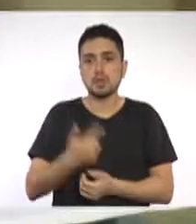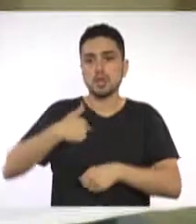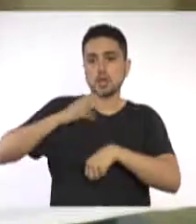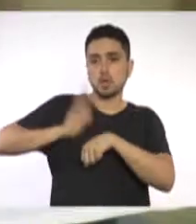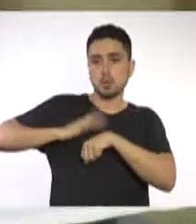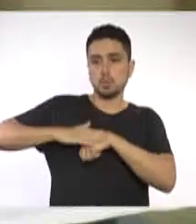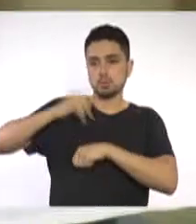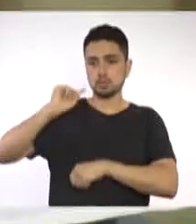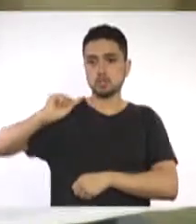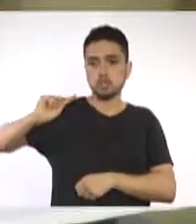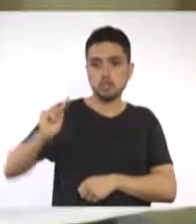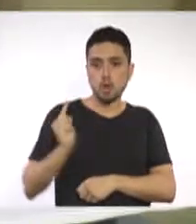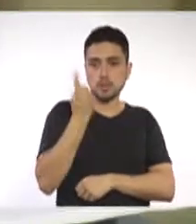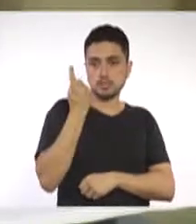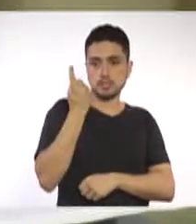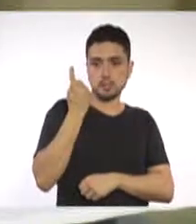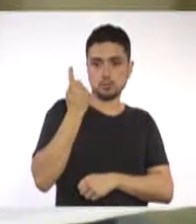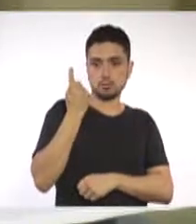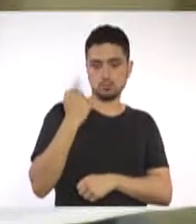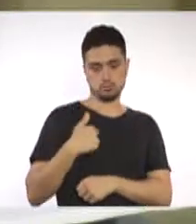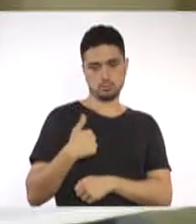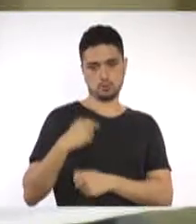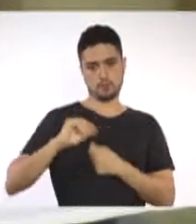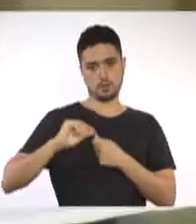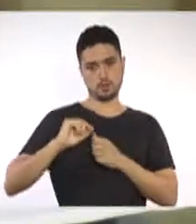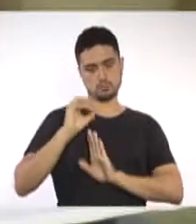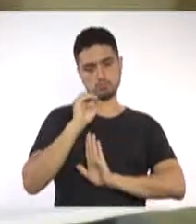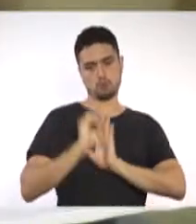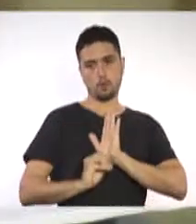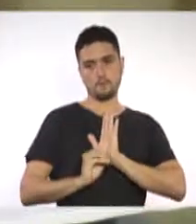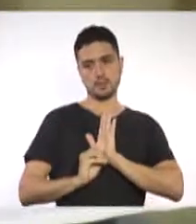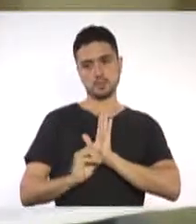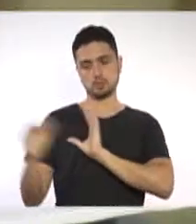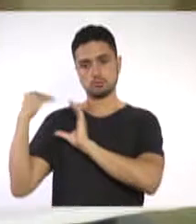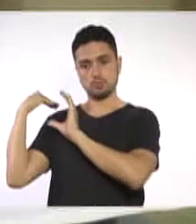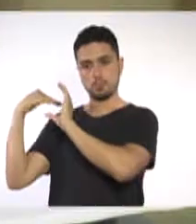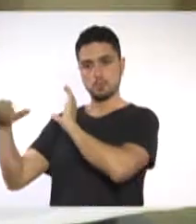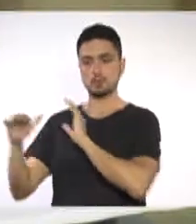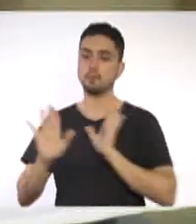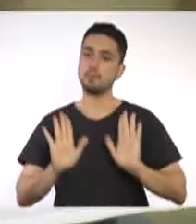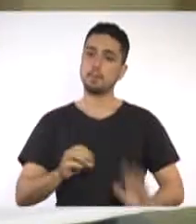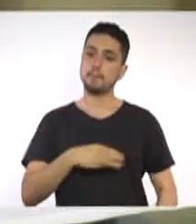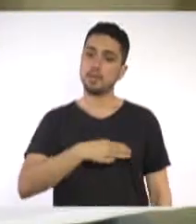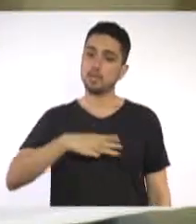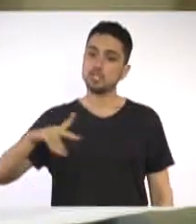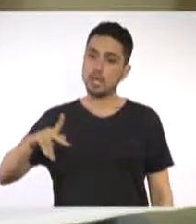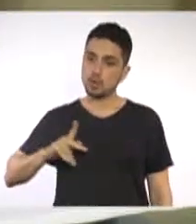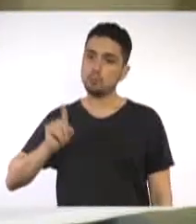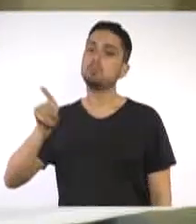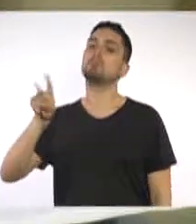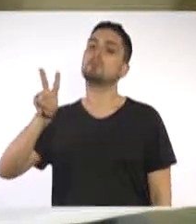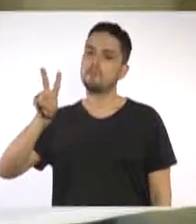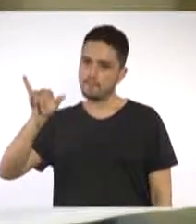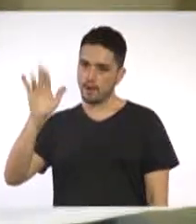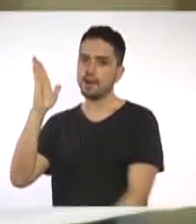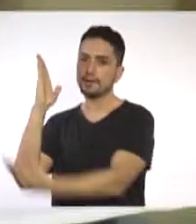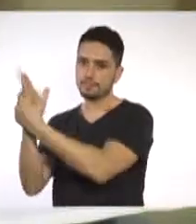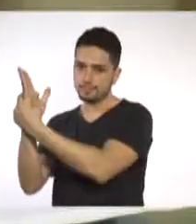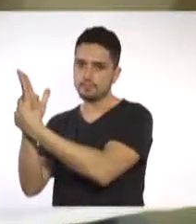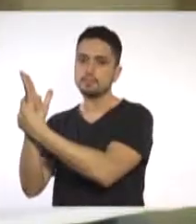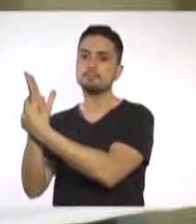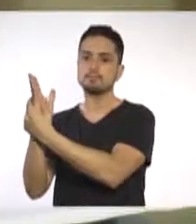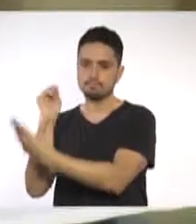ofício solitariamente. Mas o Ministério Público vai ser oficiado sobre esse tema. É